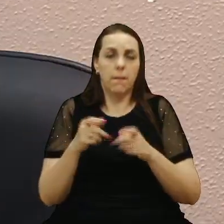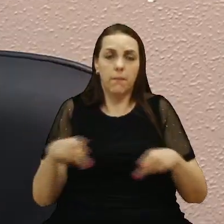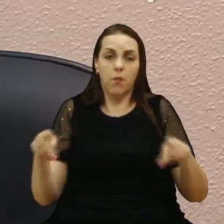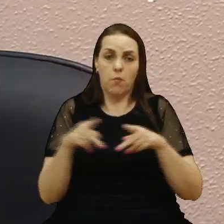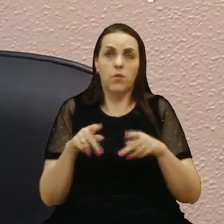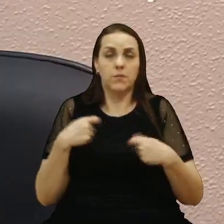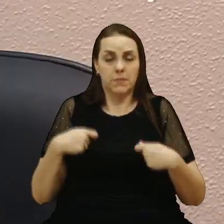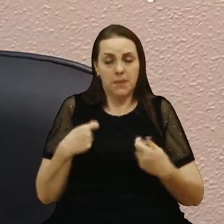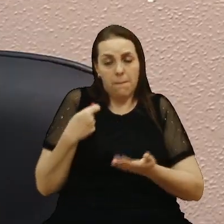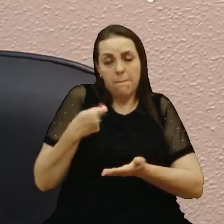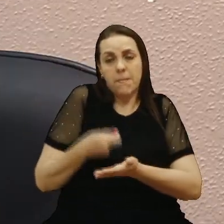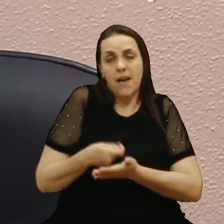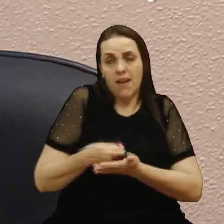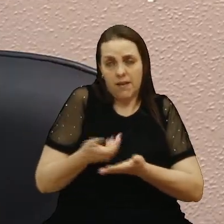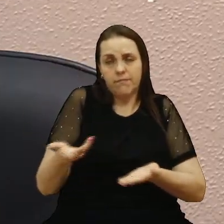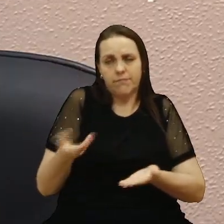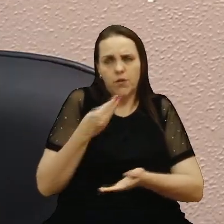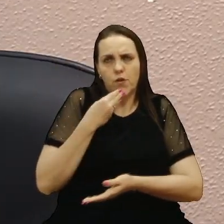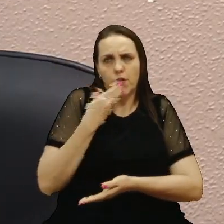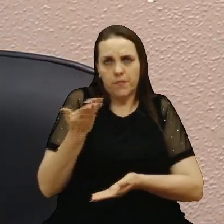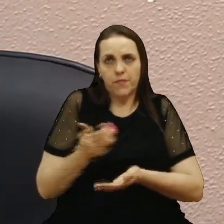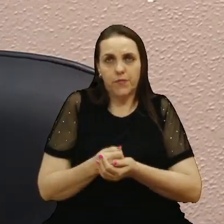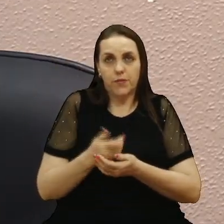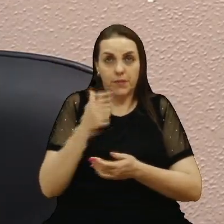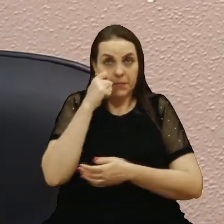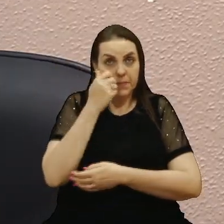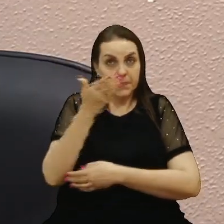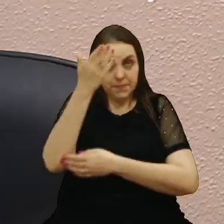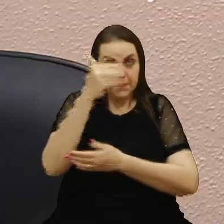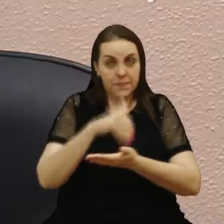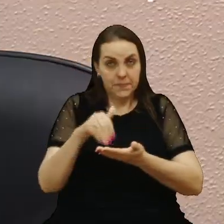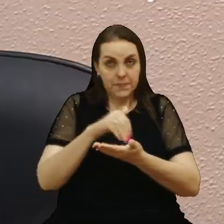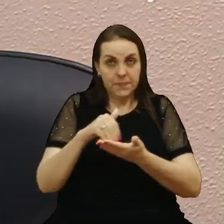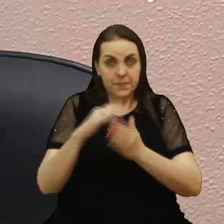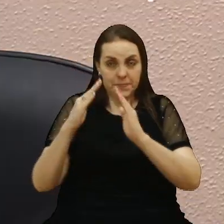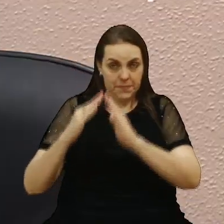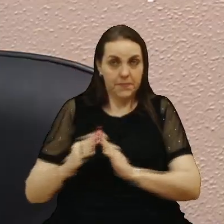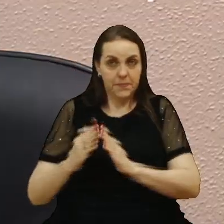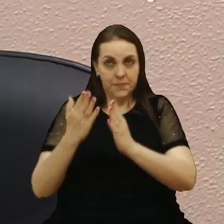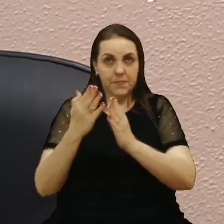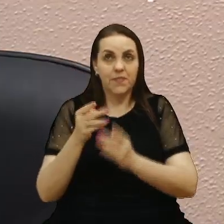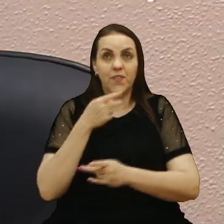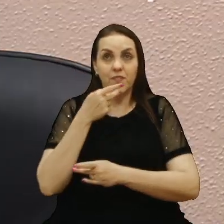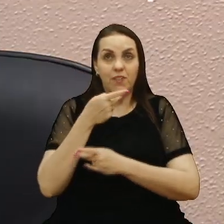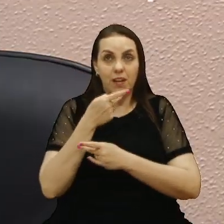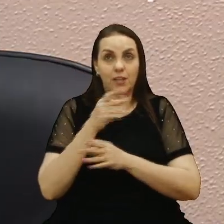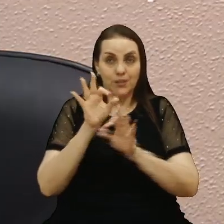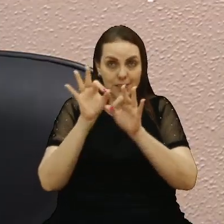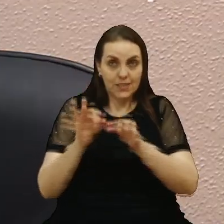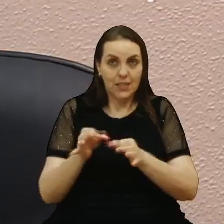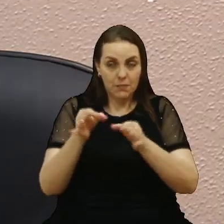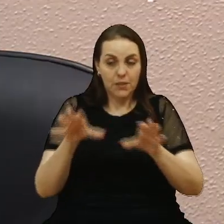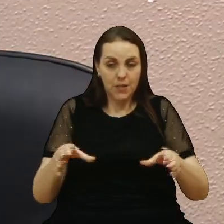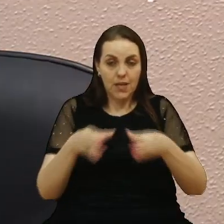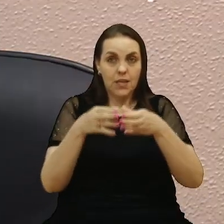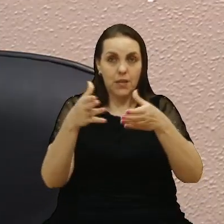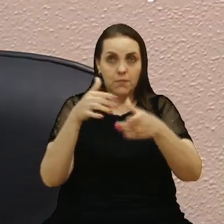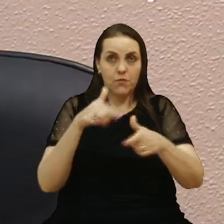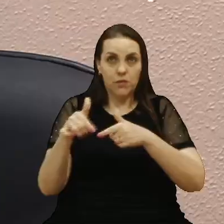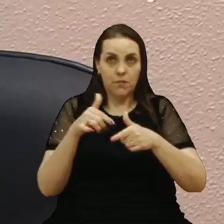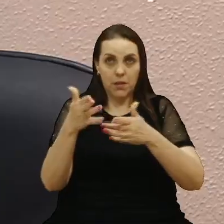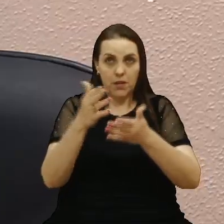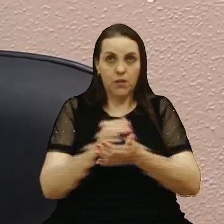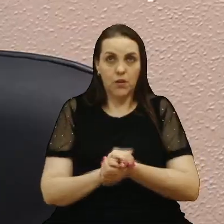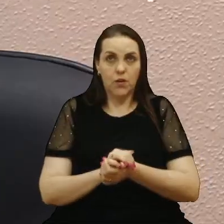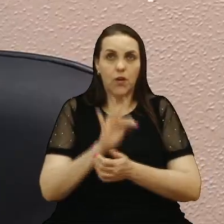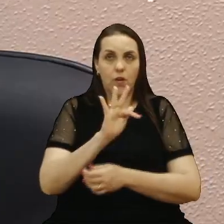o pagamento deles, né? Aproveitar a presença aqui do nosso secretário municipal de habitação, estamos falando justamente da sua equipe, né, sobre a questão